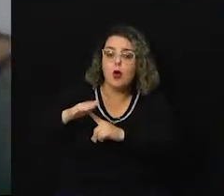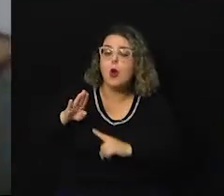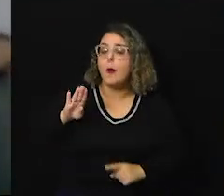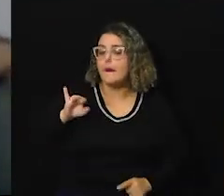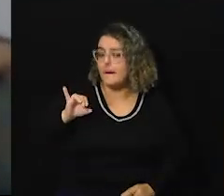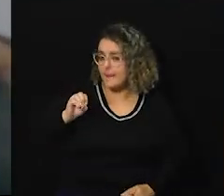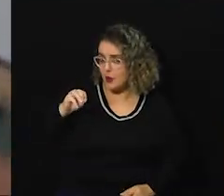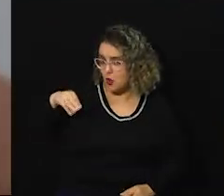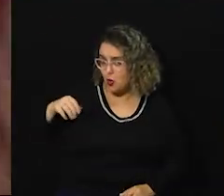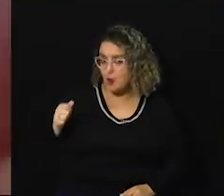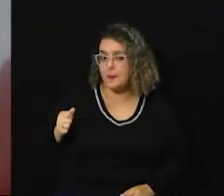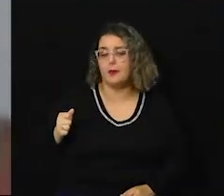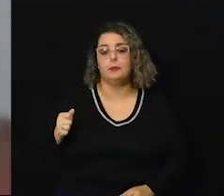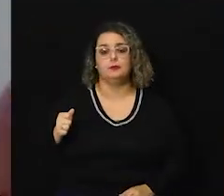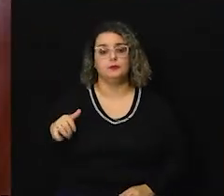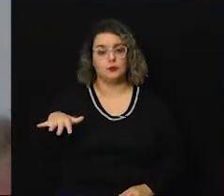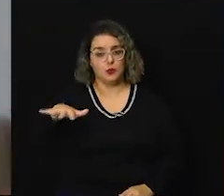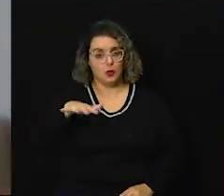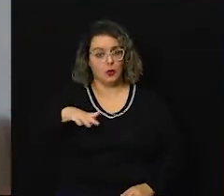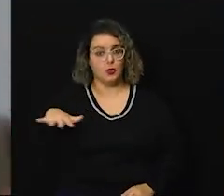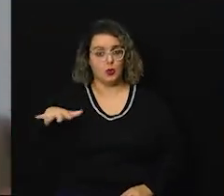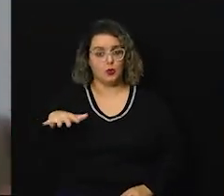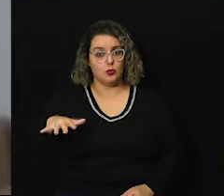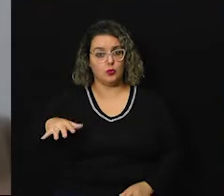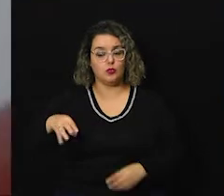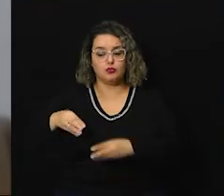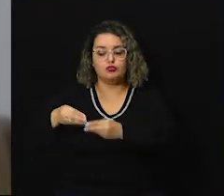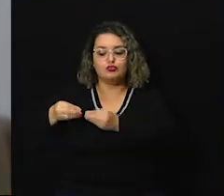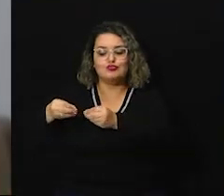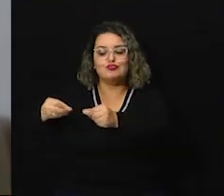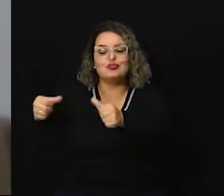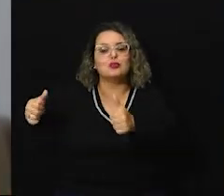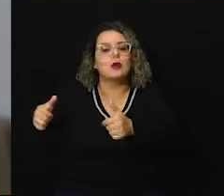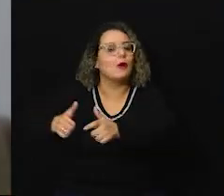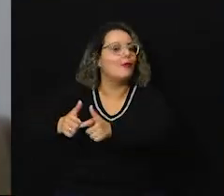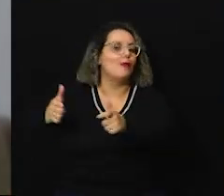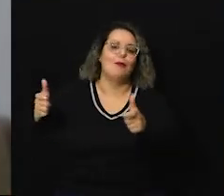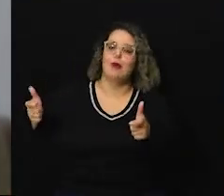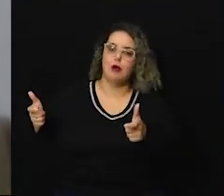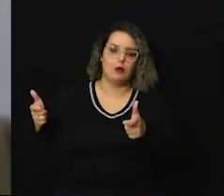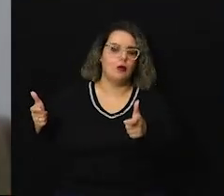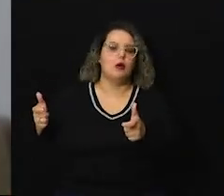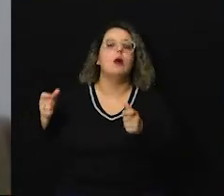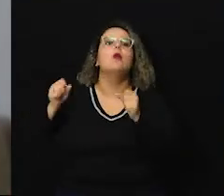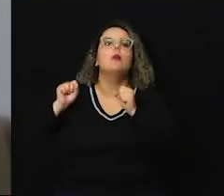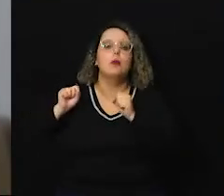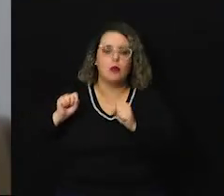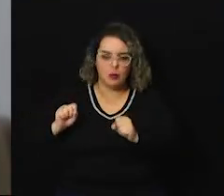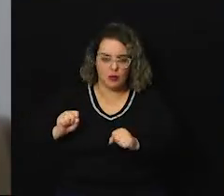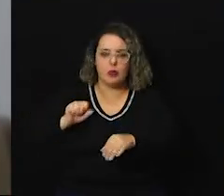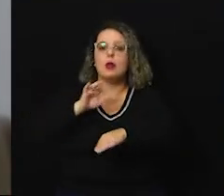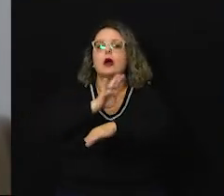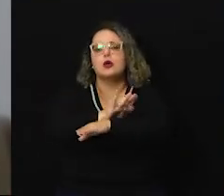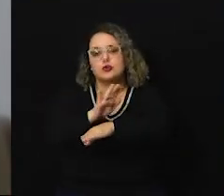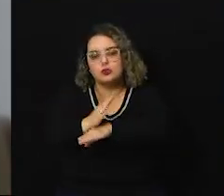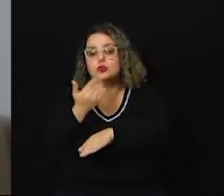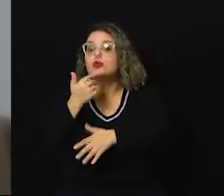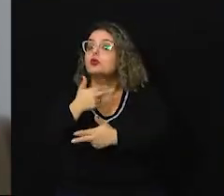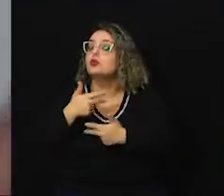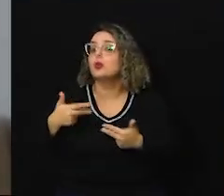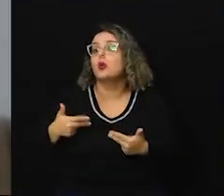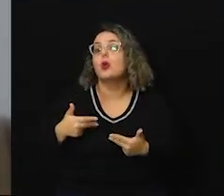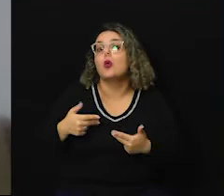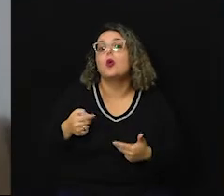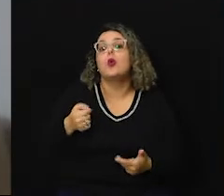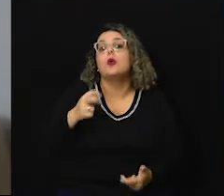vale dizer que a área de pastagem degradada nesses biomas é enorme e poderia suprir a produção desses alimentos